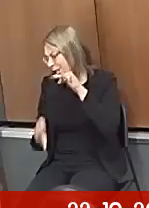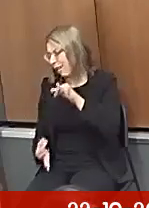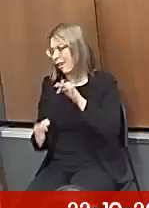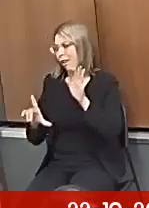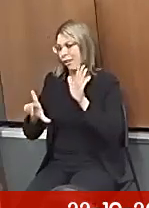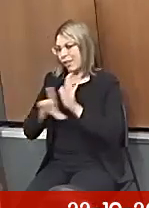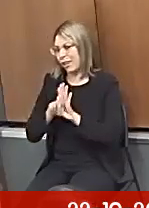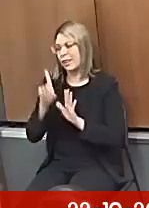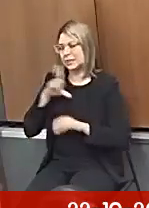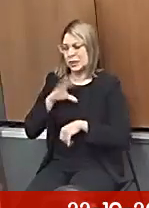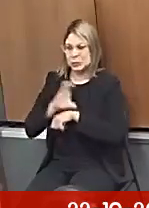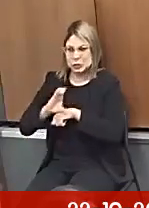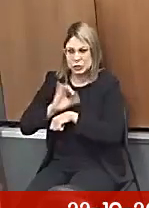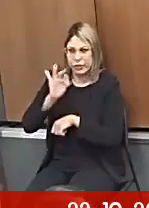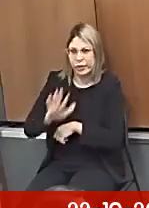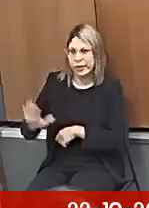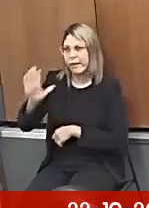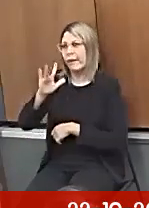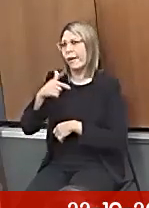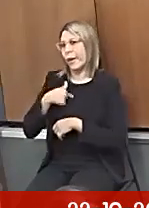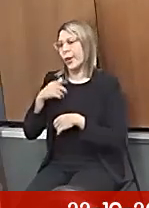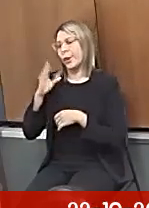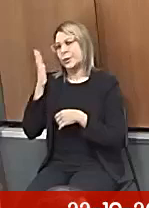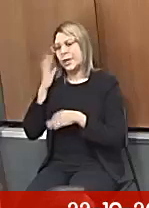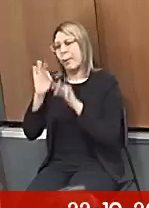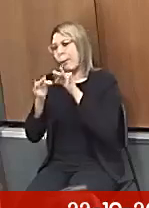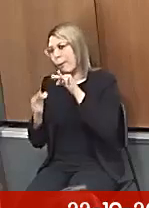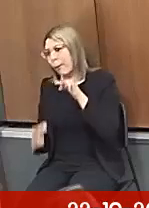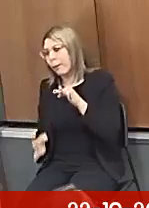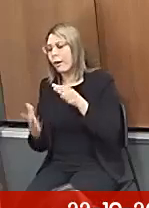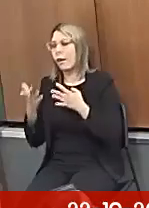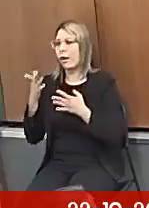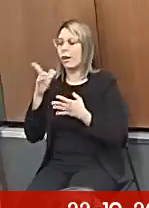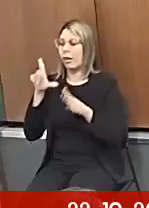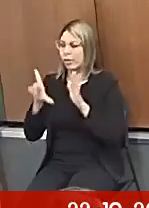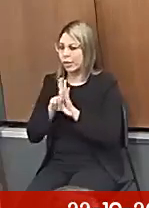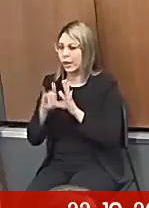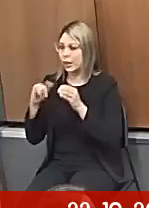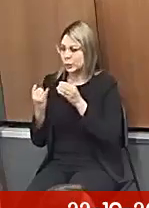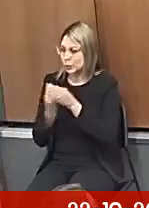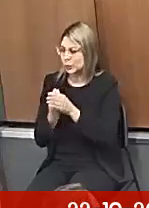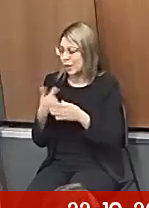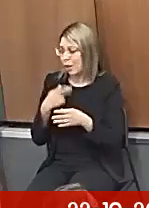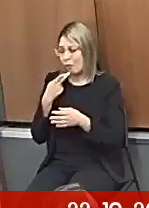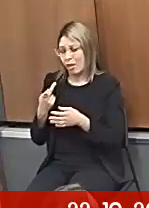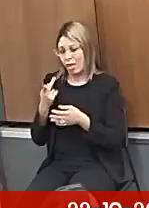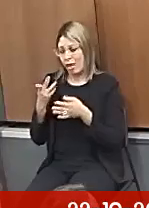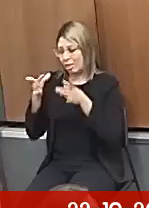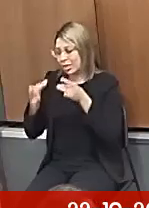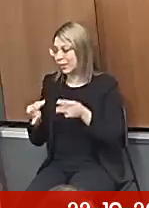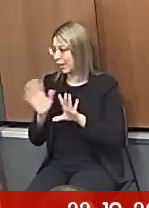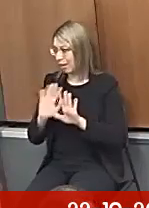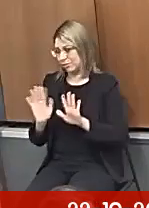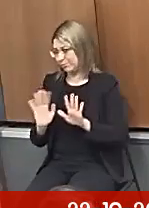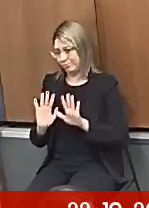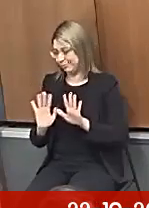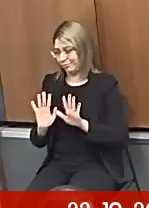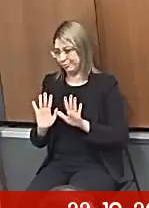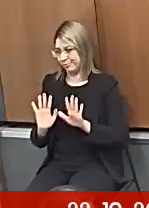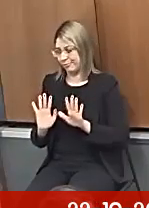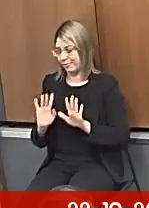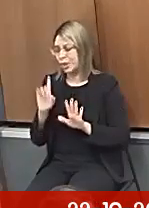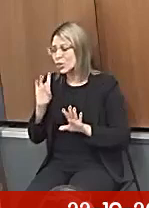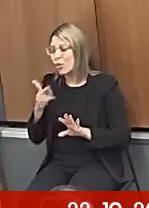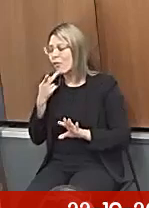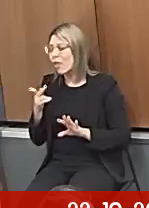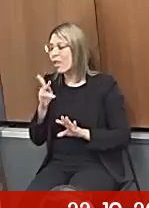sobre a Constituição Federal, poderia discorrer sobre a lei de inclusão. Não vou entrar no âmbito dessas questões.